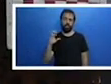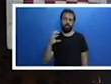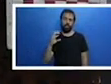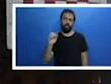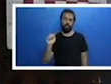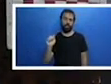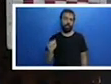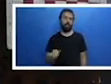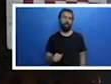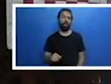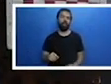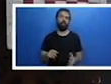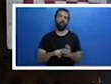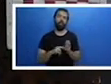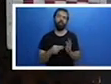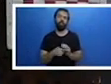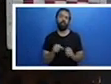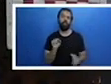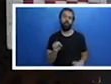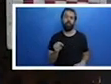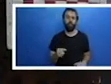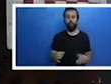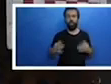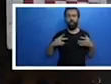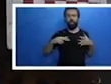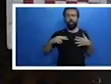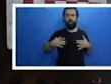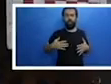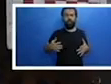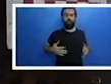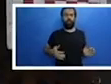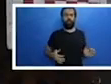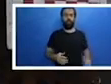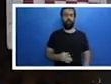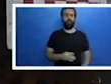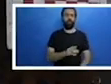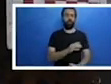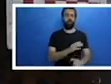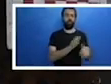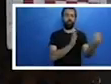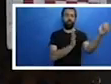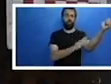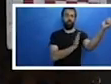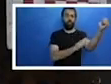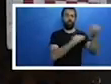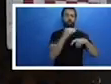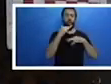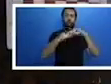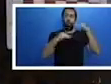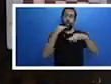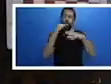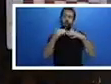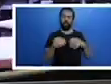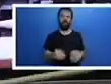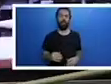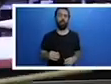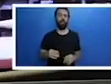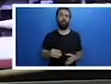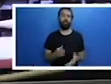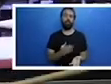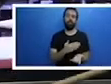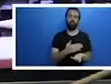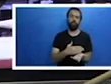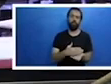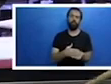de fortificar o corpo, que também pode dar agilidade, né? Ela se tornou um esporte olímpico a partir da Grécia. Então, nos primeiros